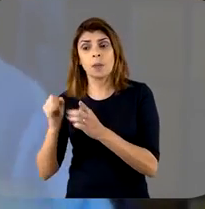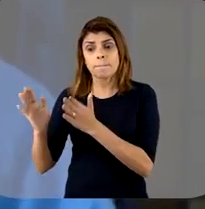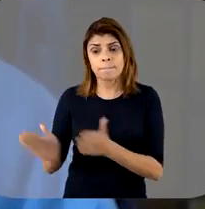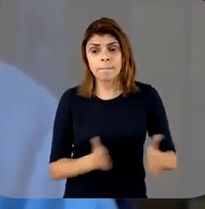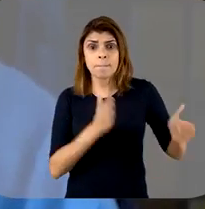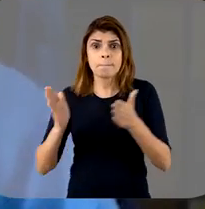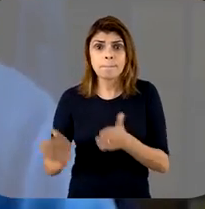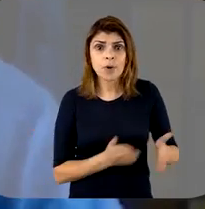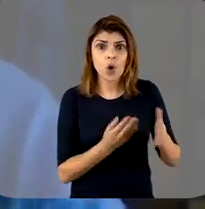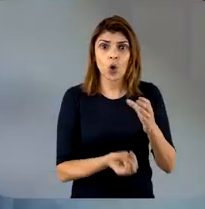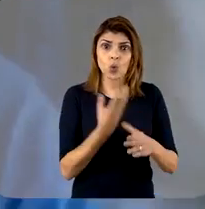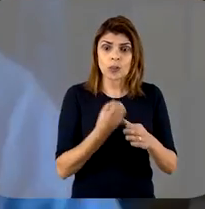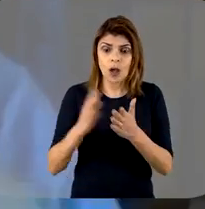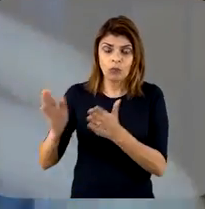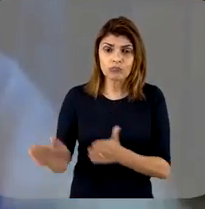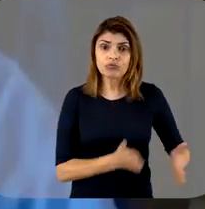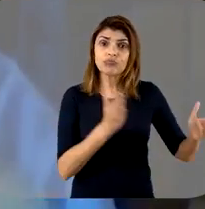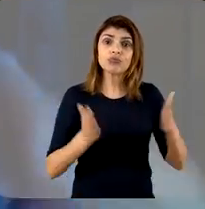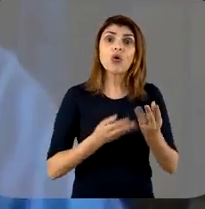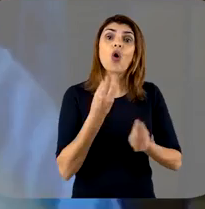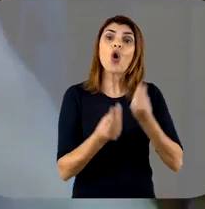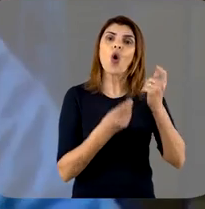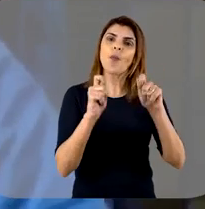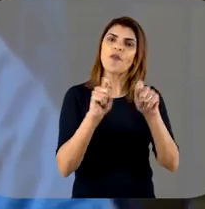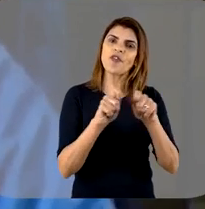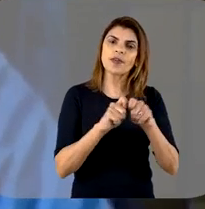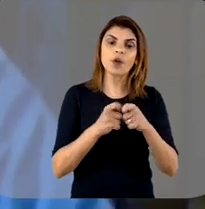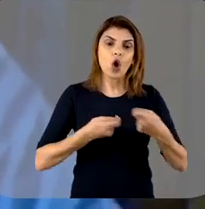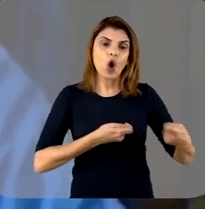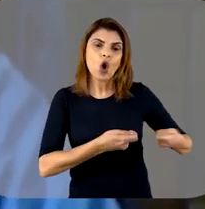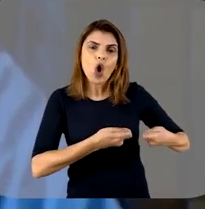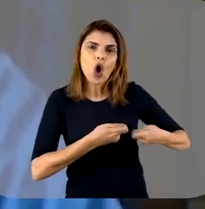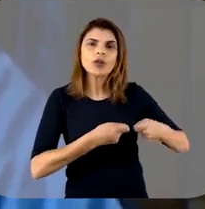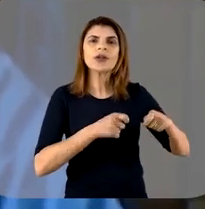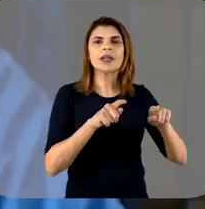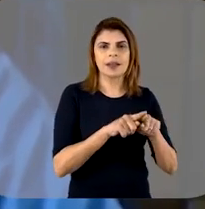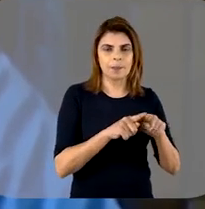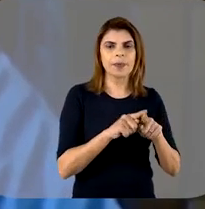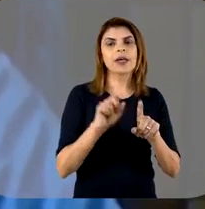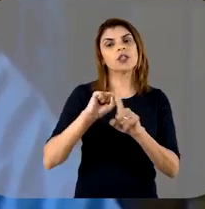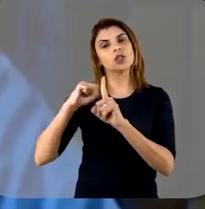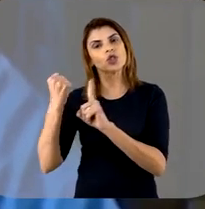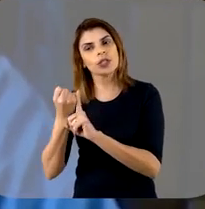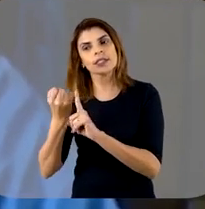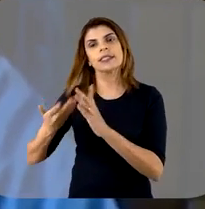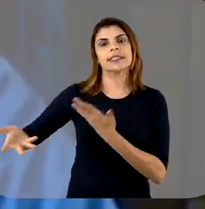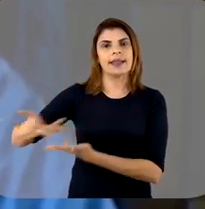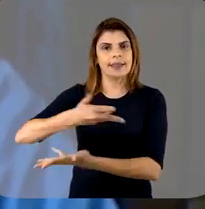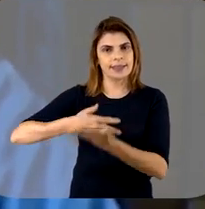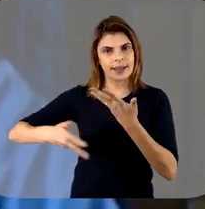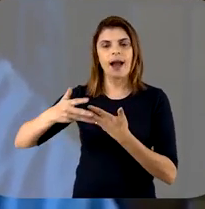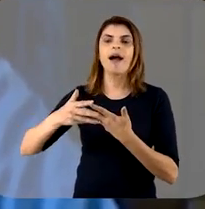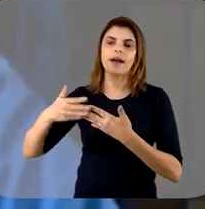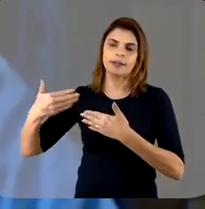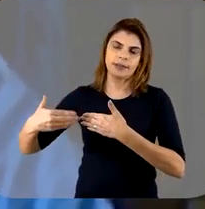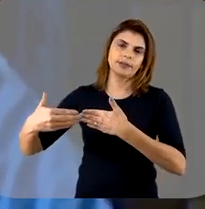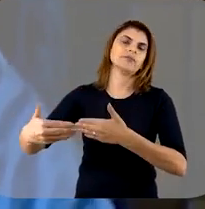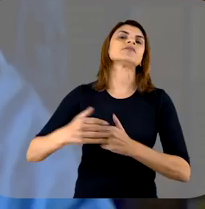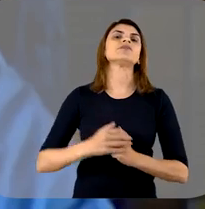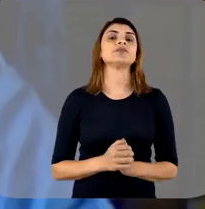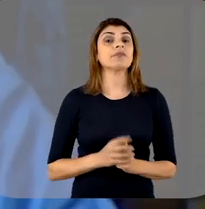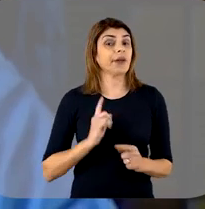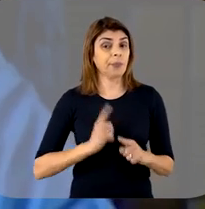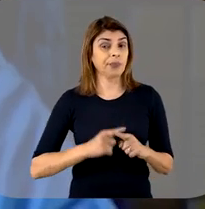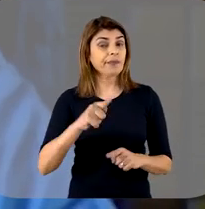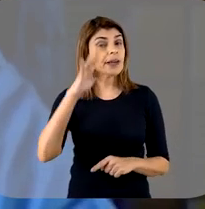de logística, como vai se dar o processo de gestão da vacina dentro de cada sociedade. Porque